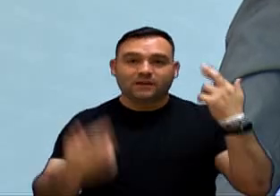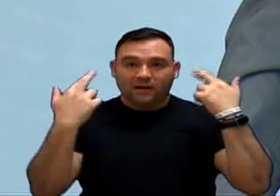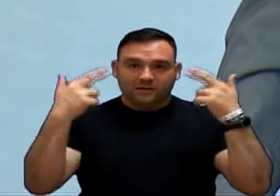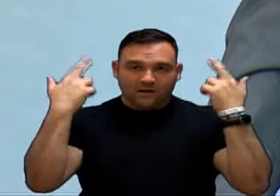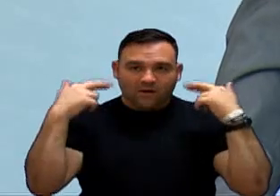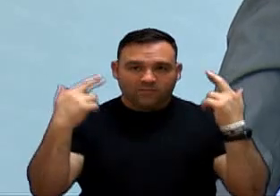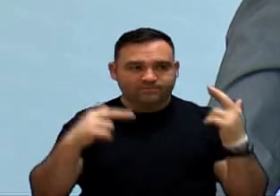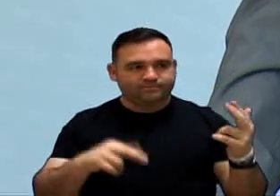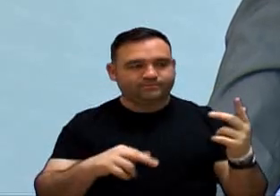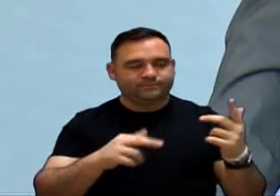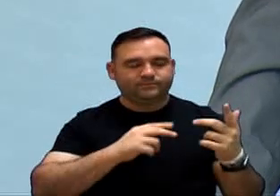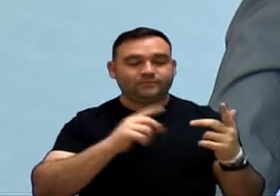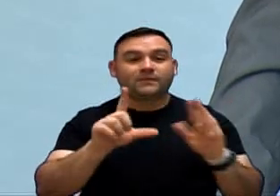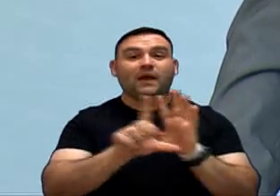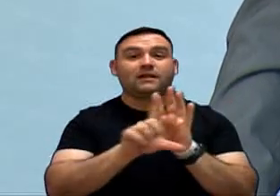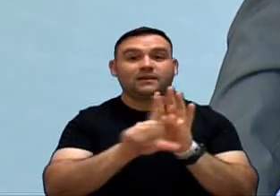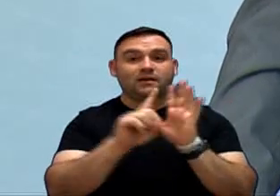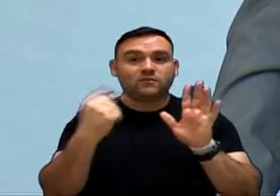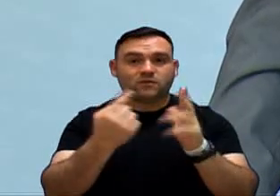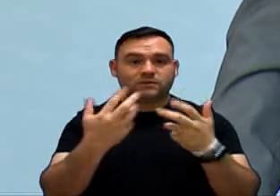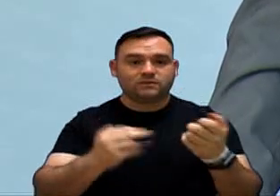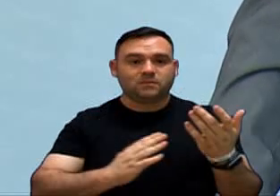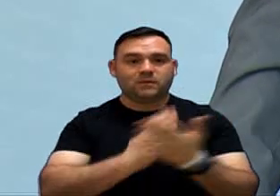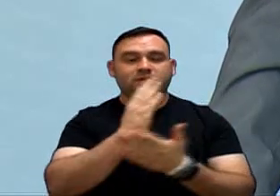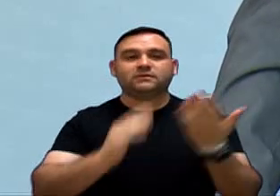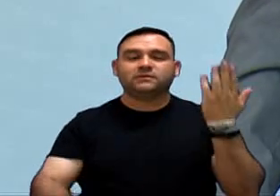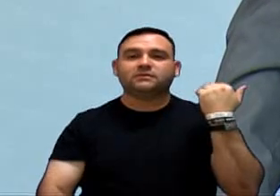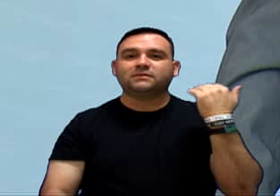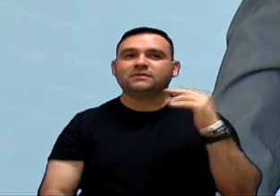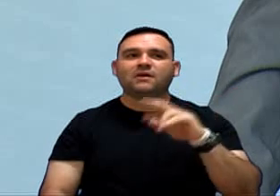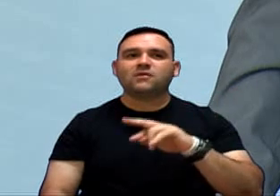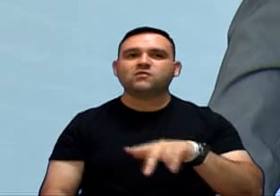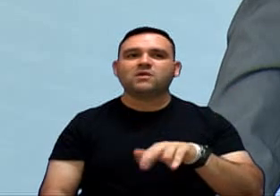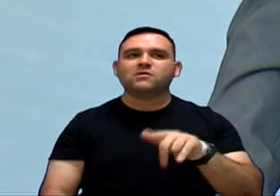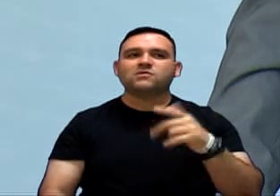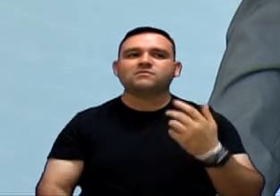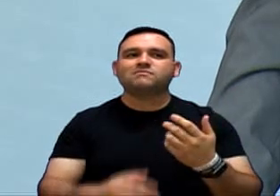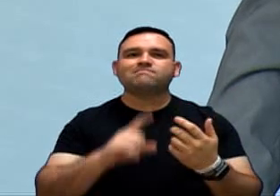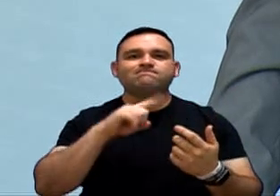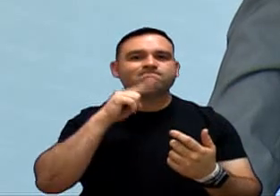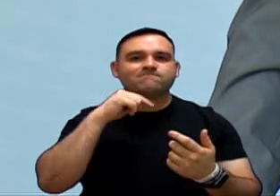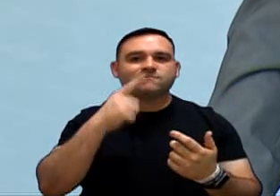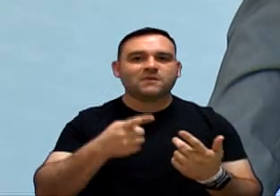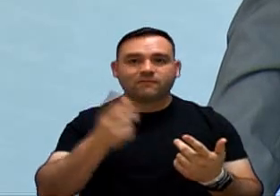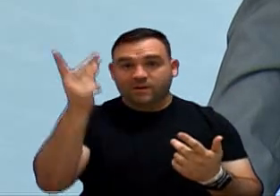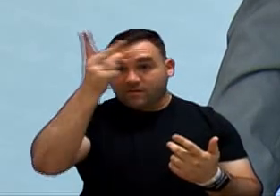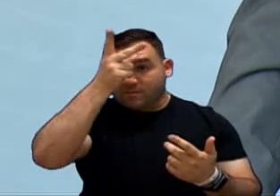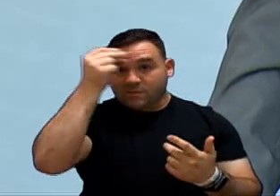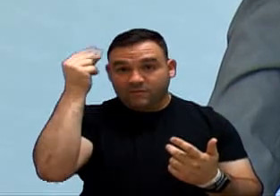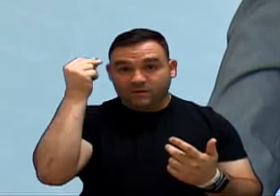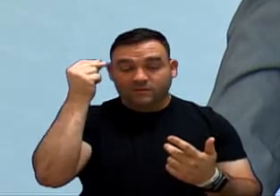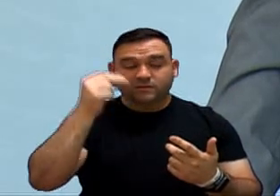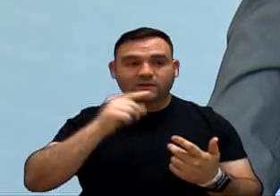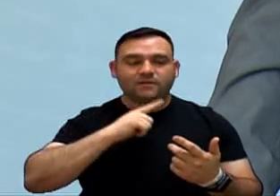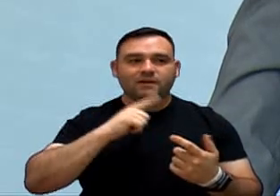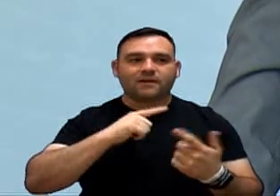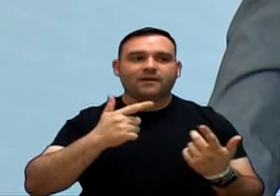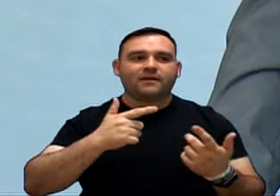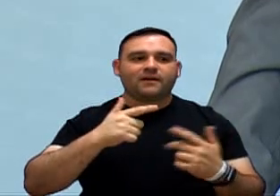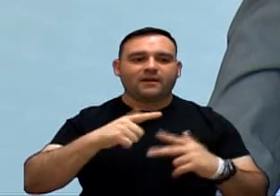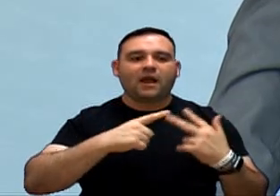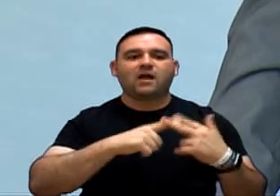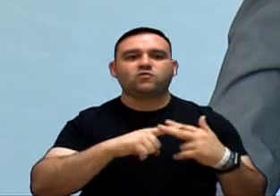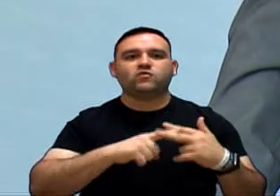Carneiro. A lei que nós aprovamos, ela não criava condições de que a Prefeitura pudesse fazer